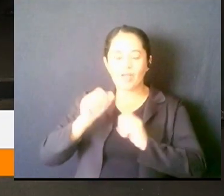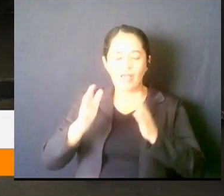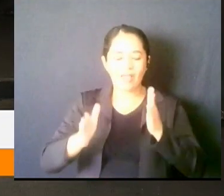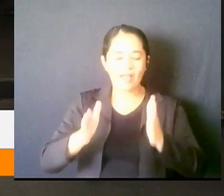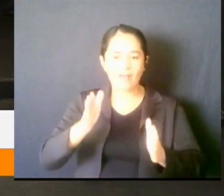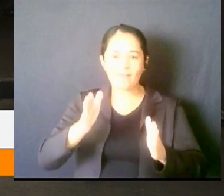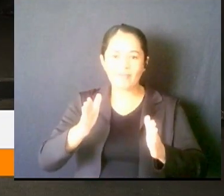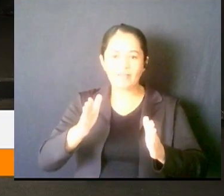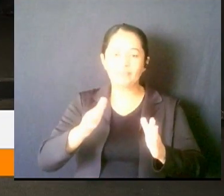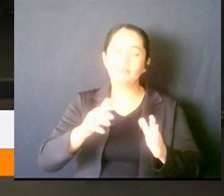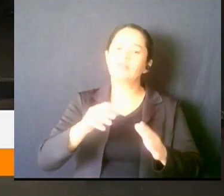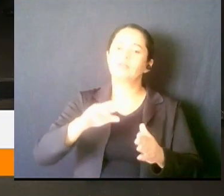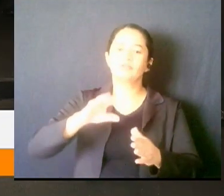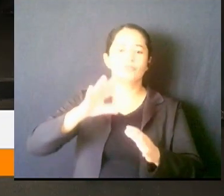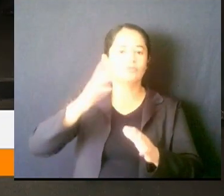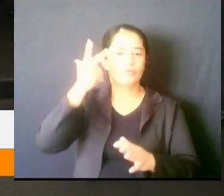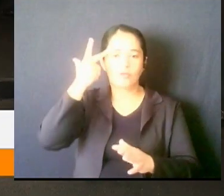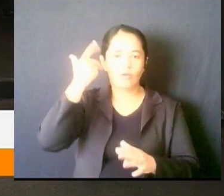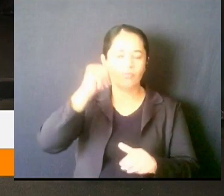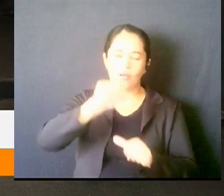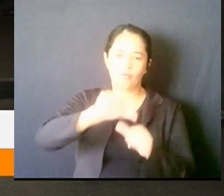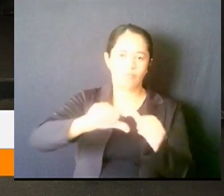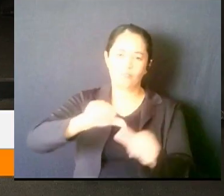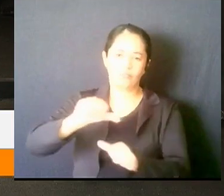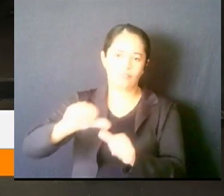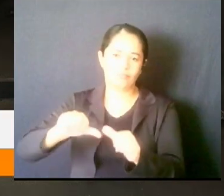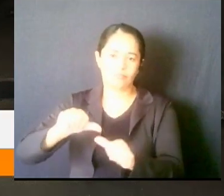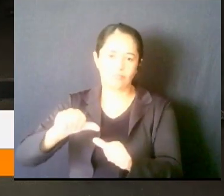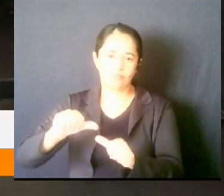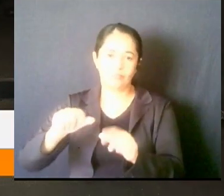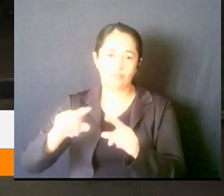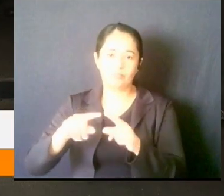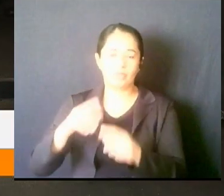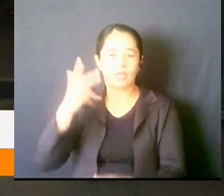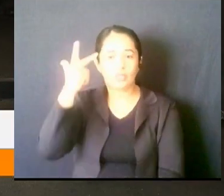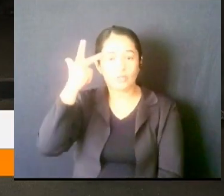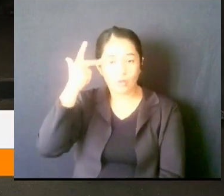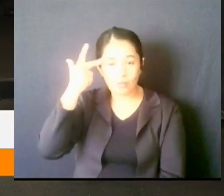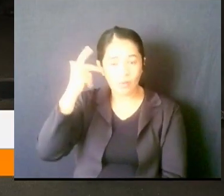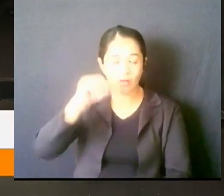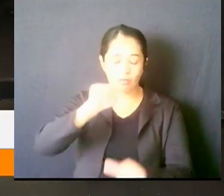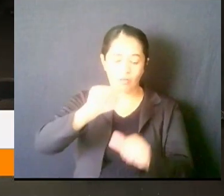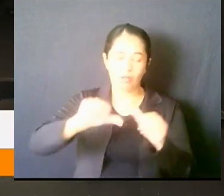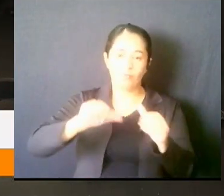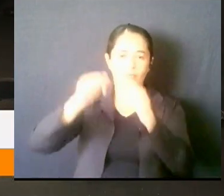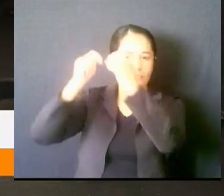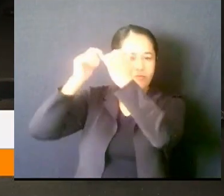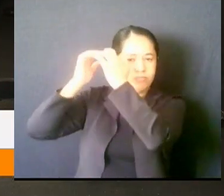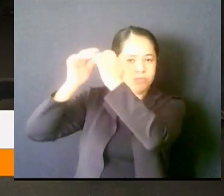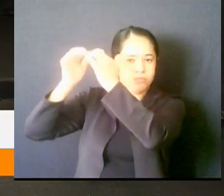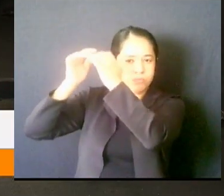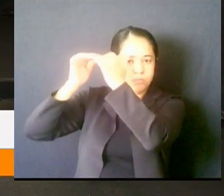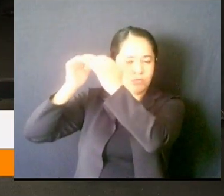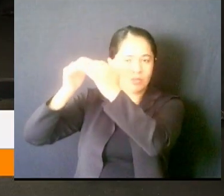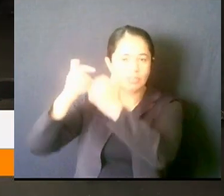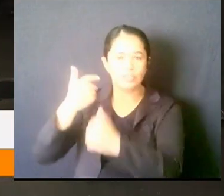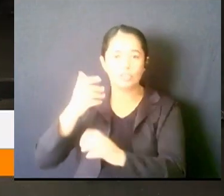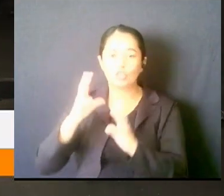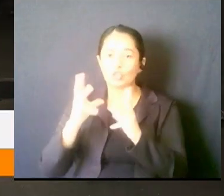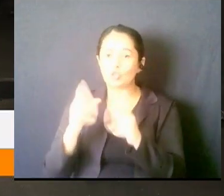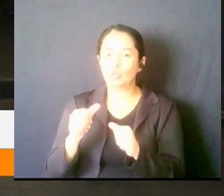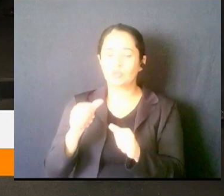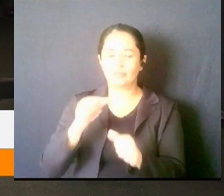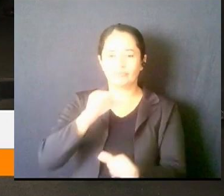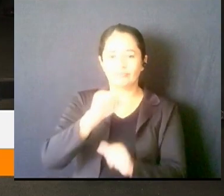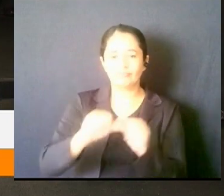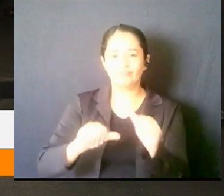infância para a vida adulta. E faz parte dessas mudanças do cérebro, de todas as alterações da adolescência, o